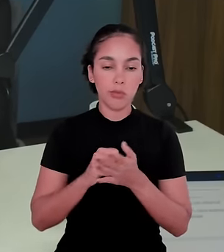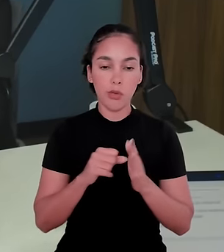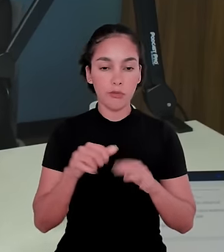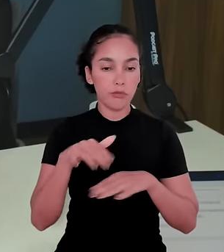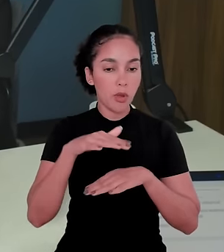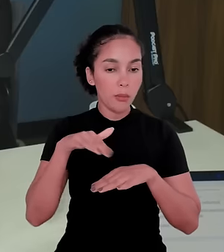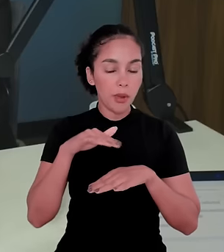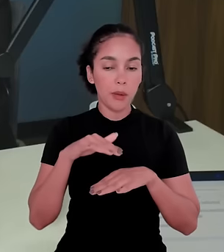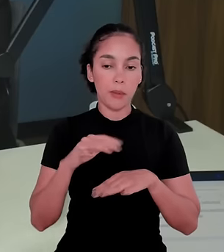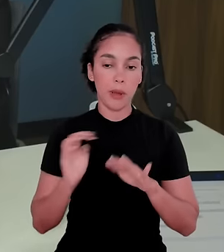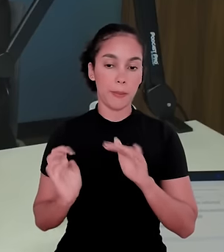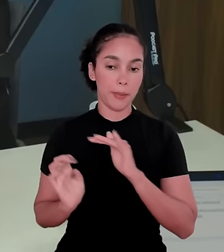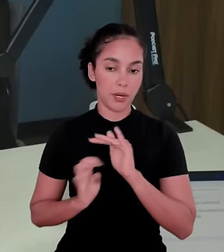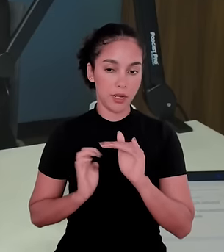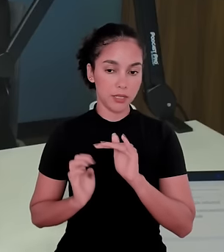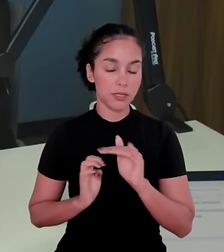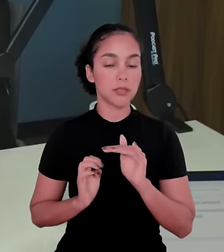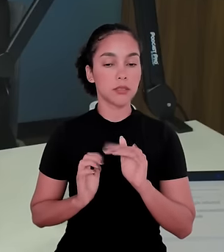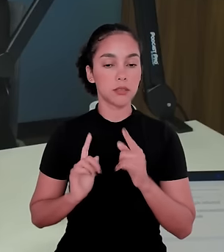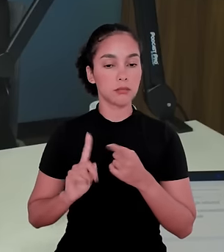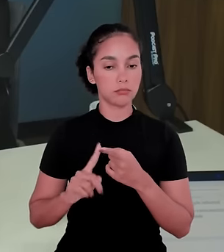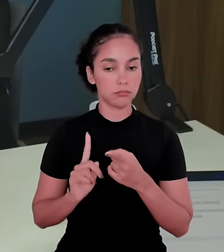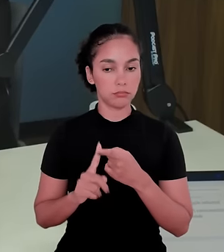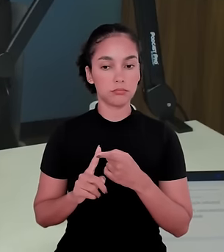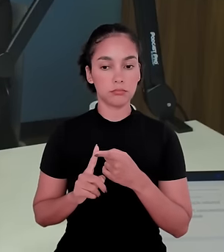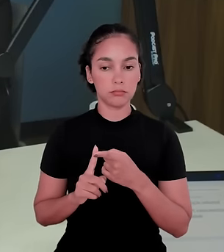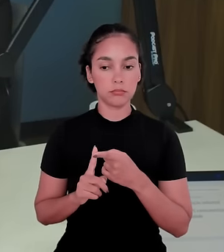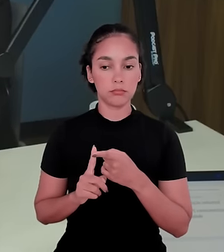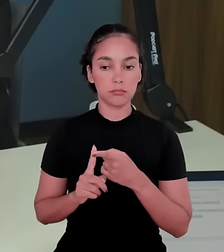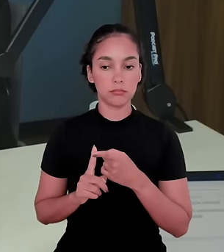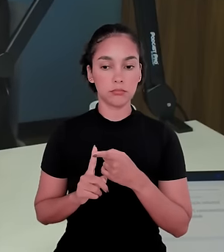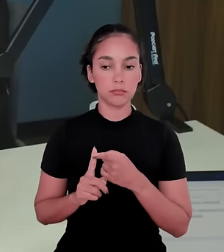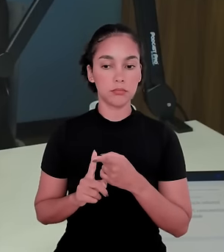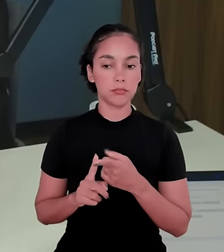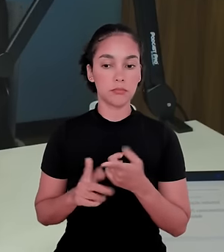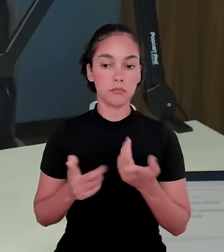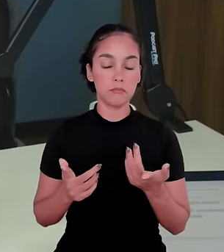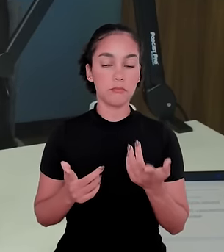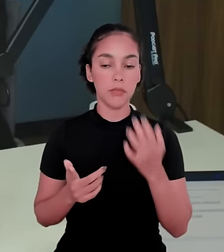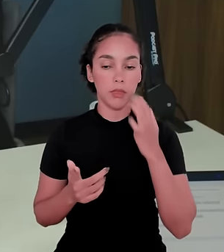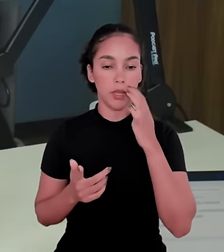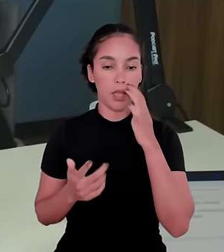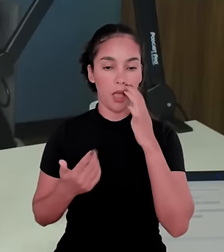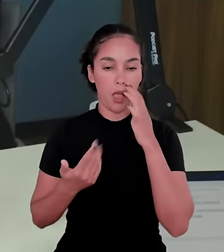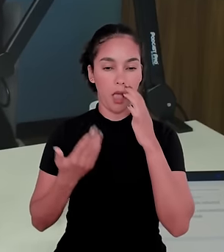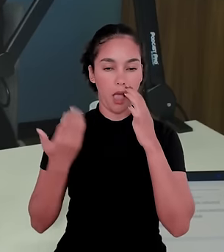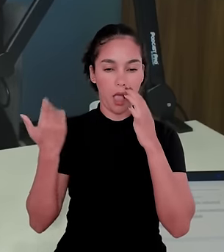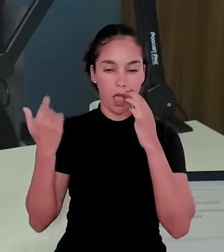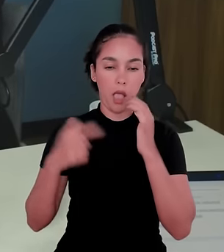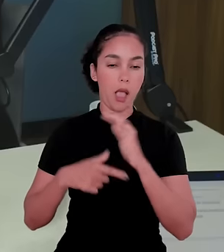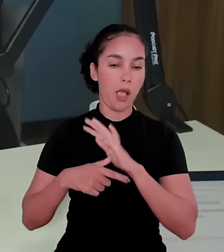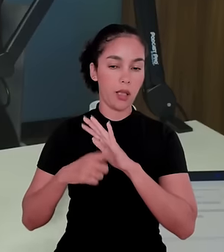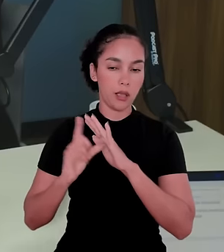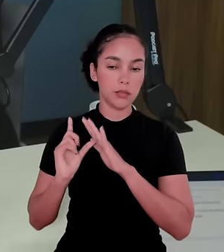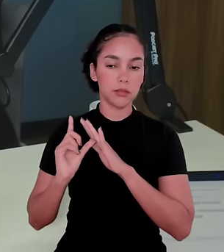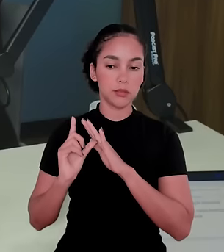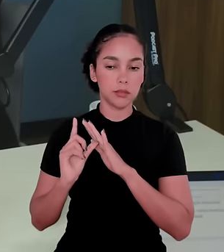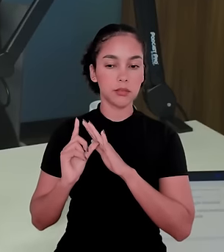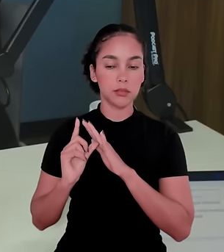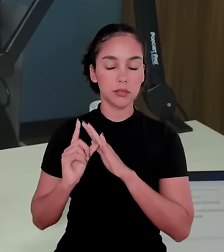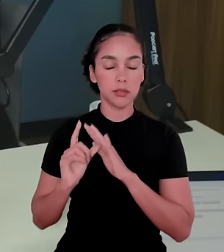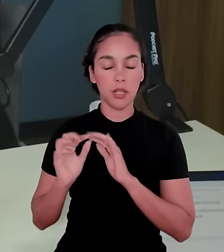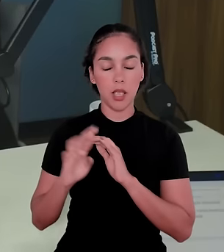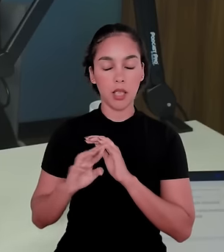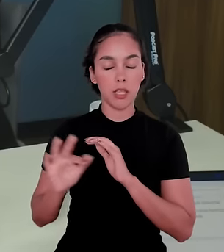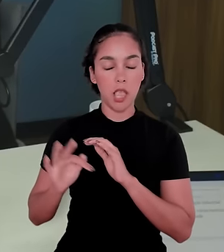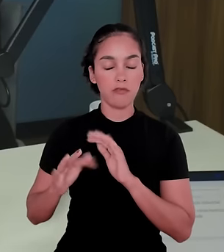individual né com faturamento até 81.000 e era até antes desse ato administrativo da receita ter